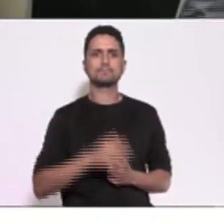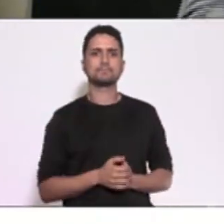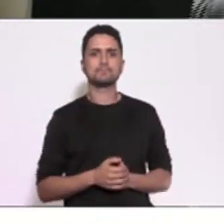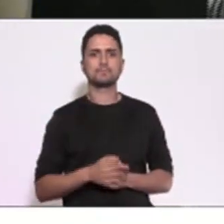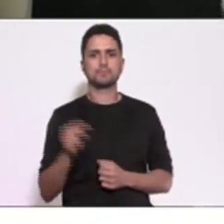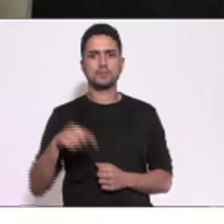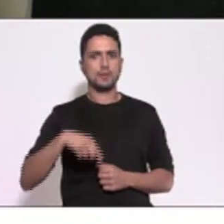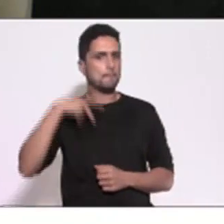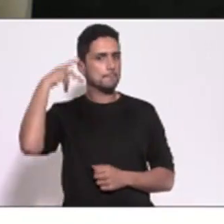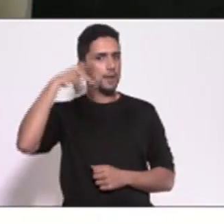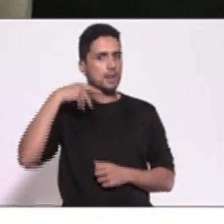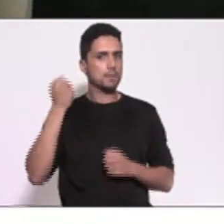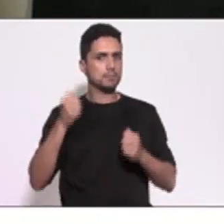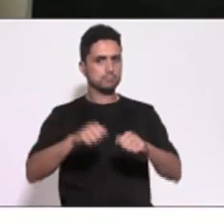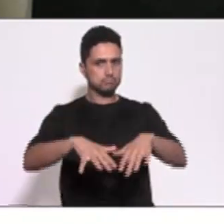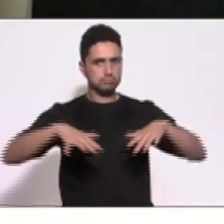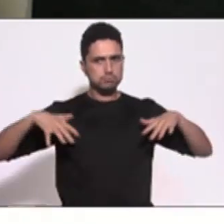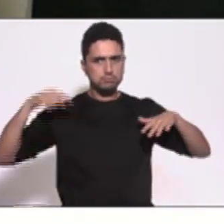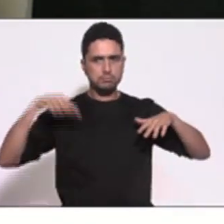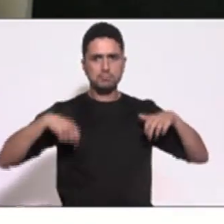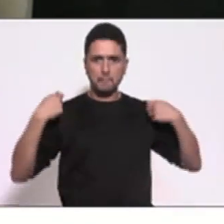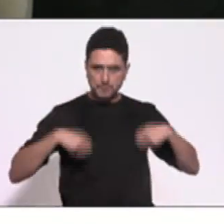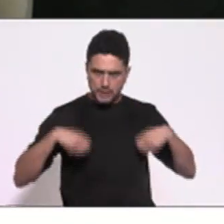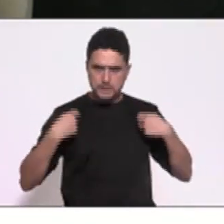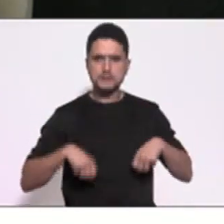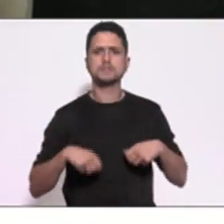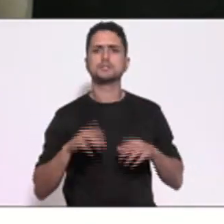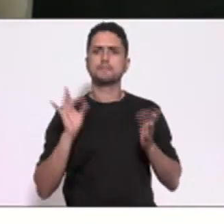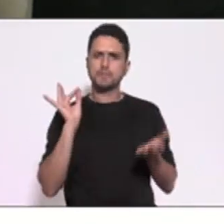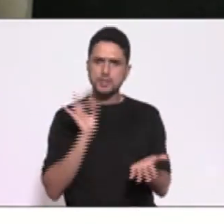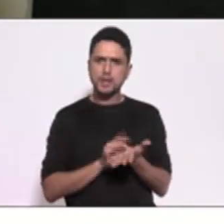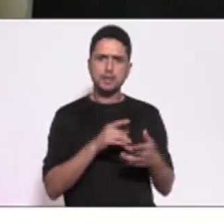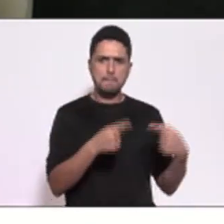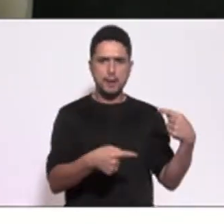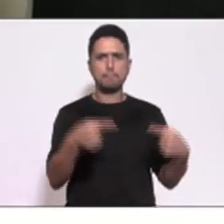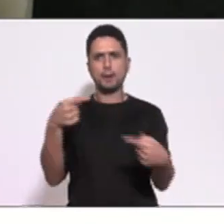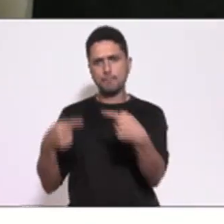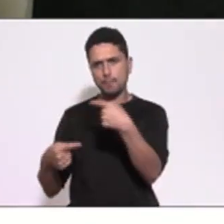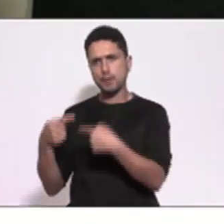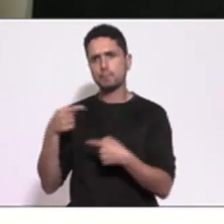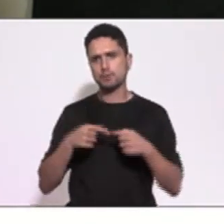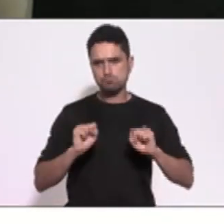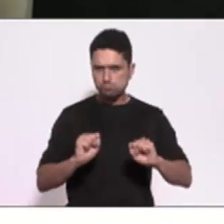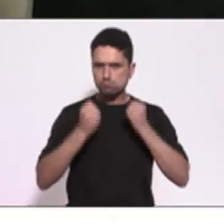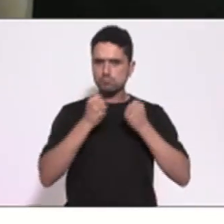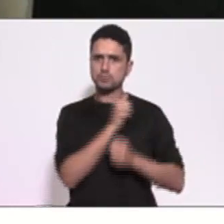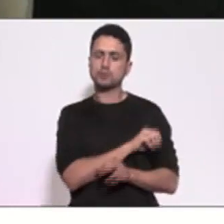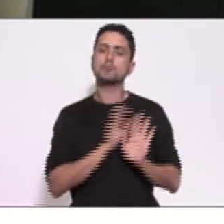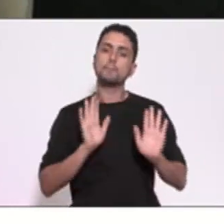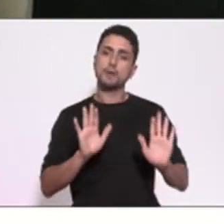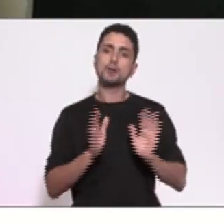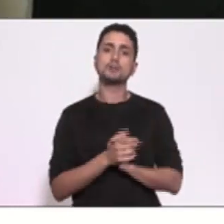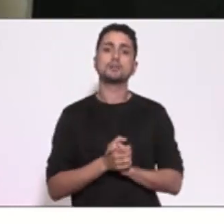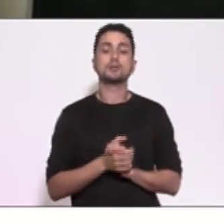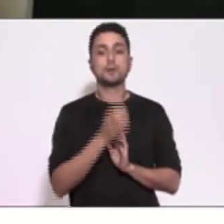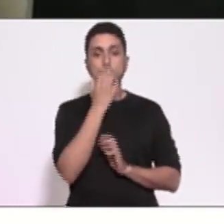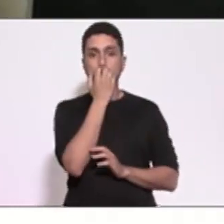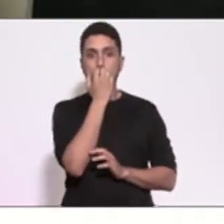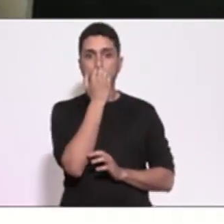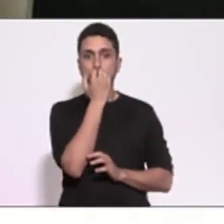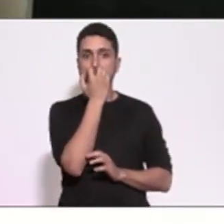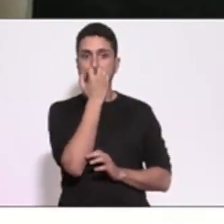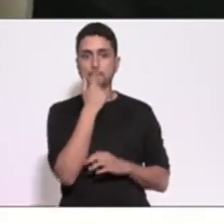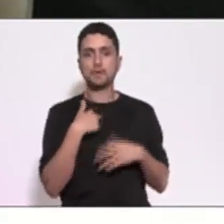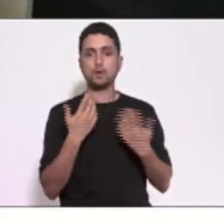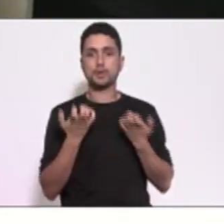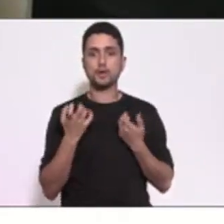esse parlamento precisa sim fazer esse debate, fazer essa discussão, acho que é fundamental. Mas eu queria, senhor presidente, voltar